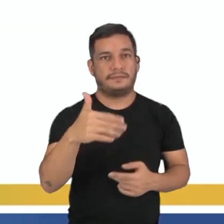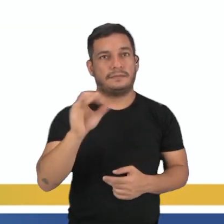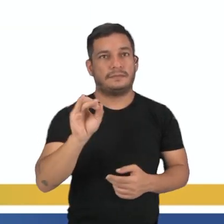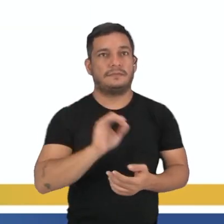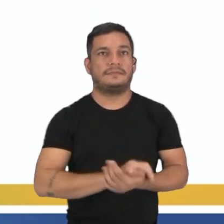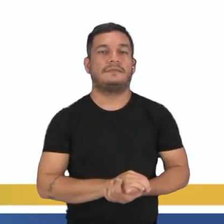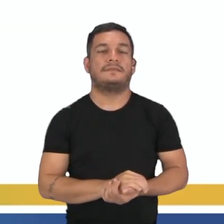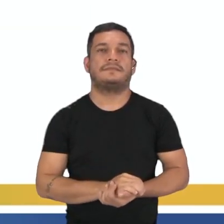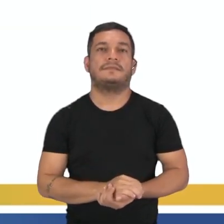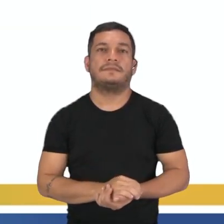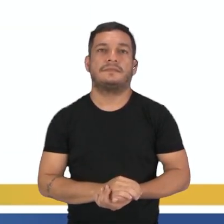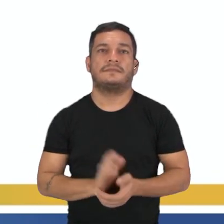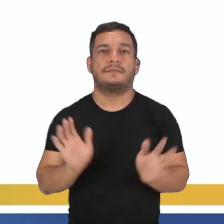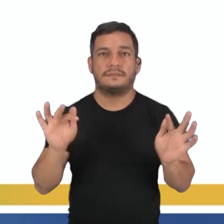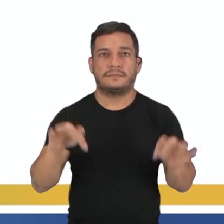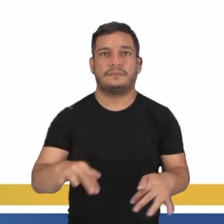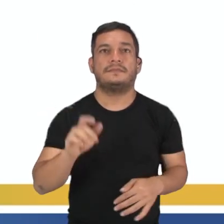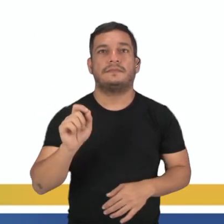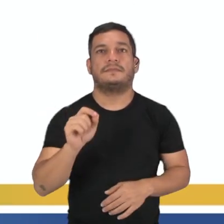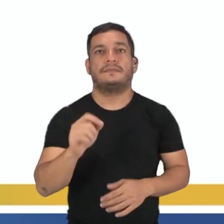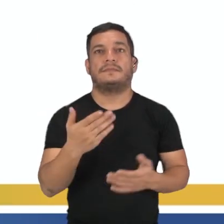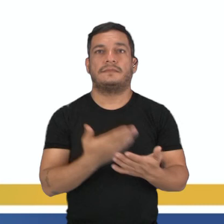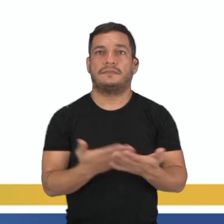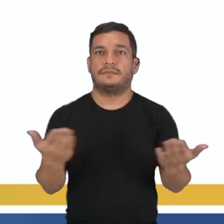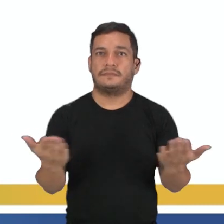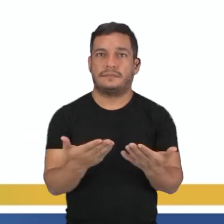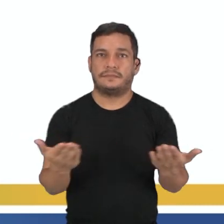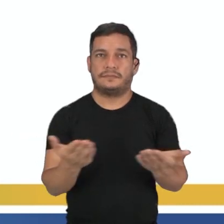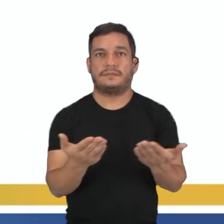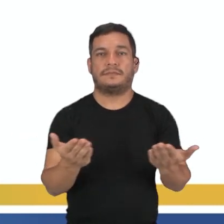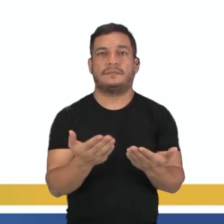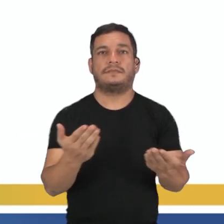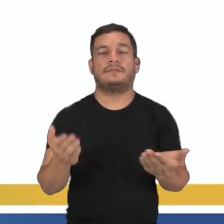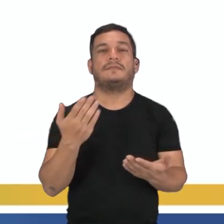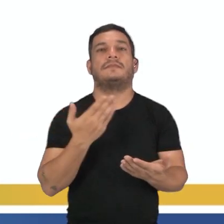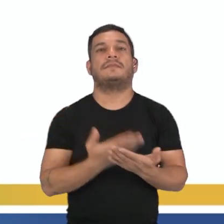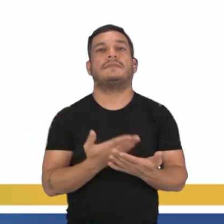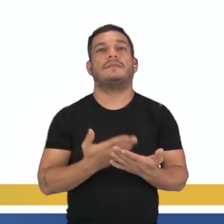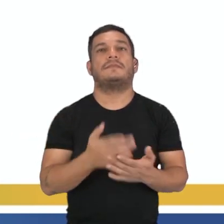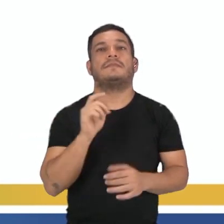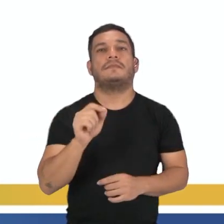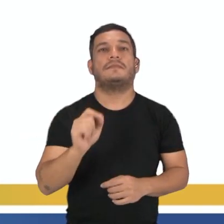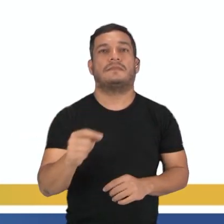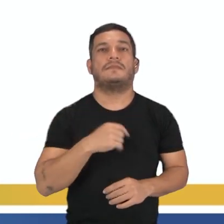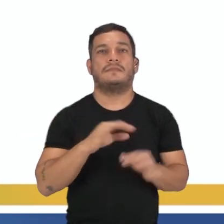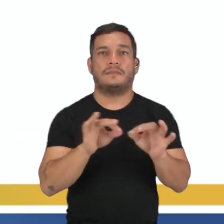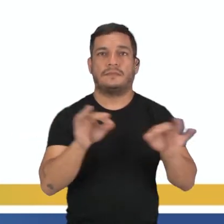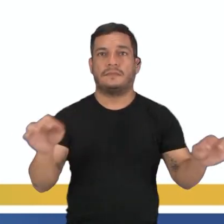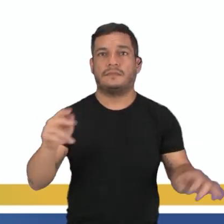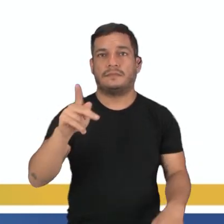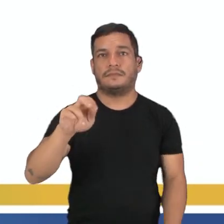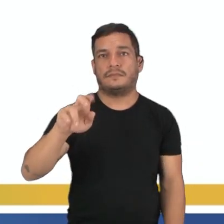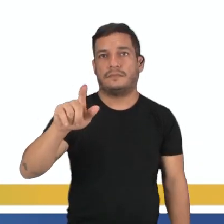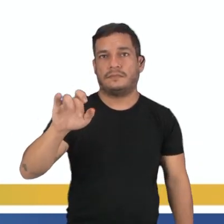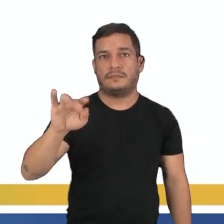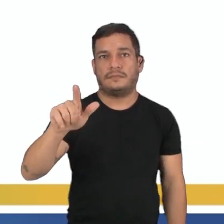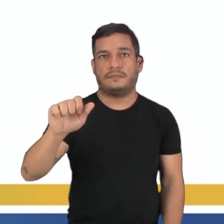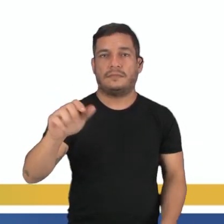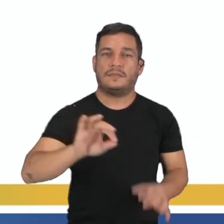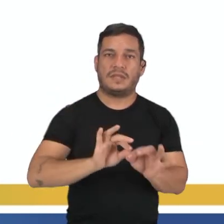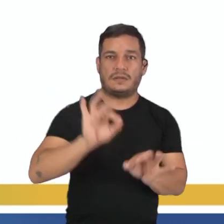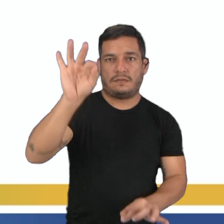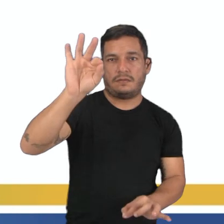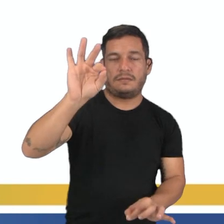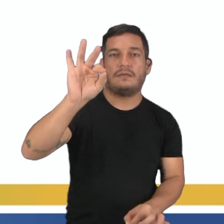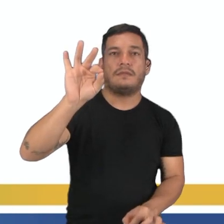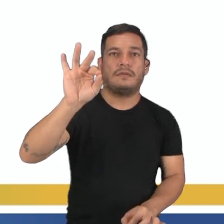10. Então, vamos finalizar nossa aula. Na aula de hoje, nós estudamos, né, sobre as retas paralelas que são cortadas,